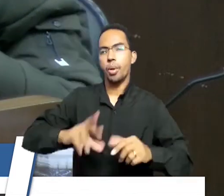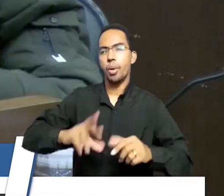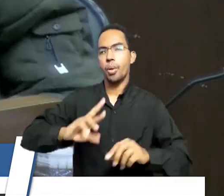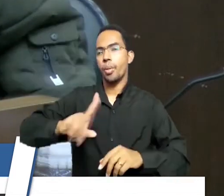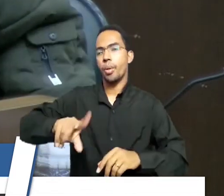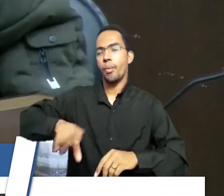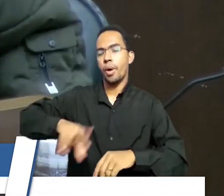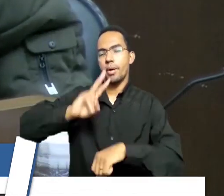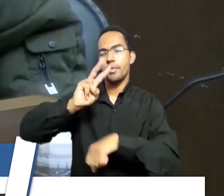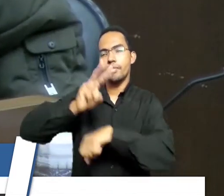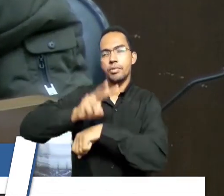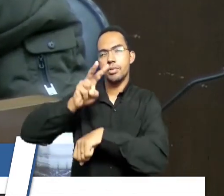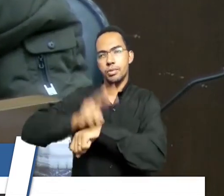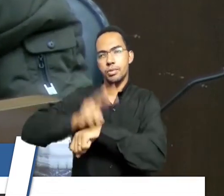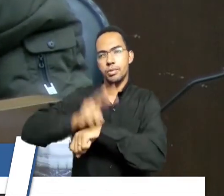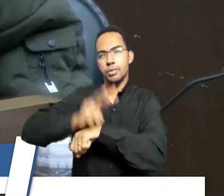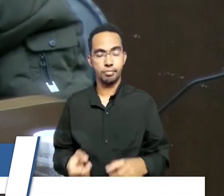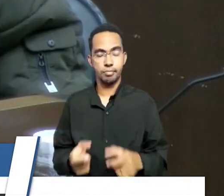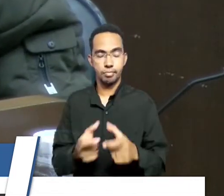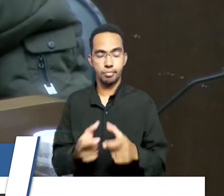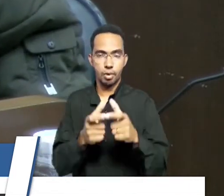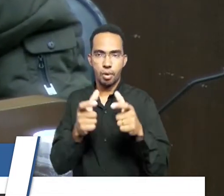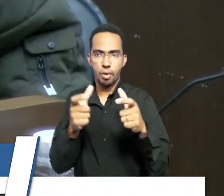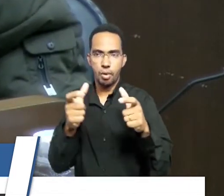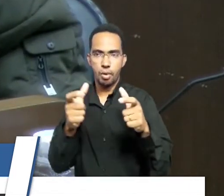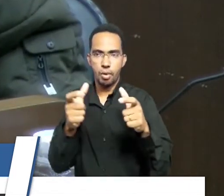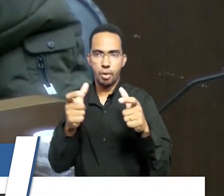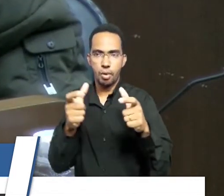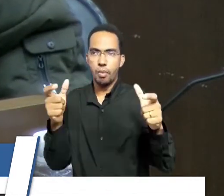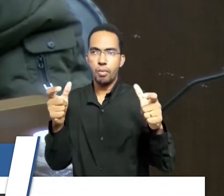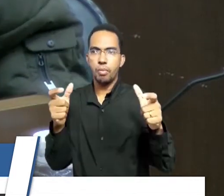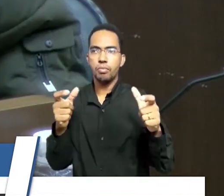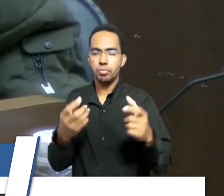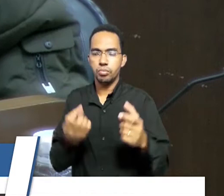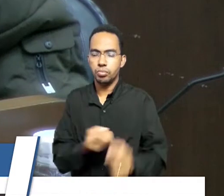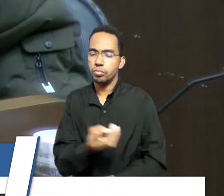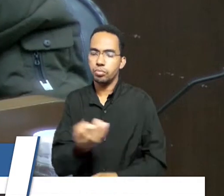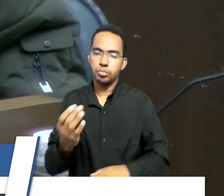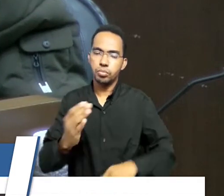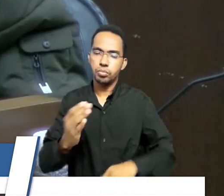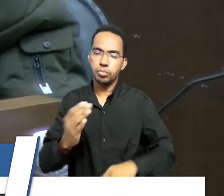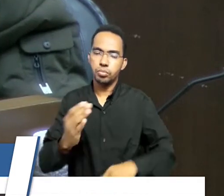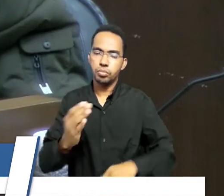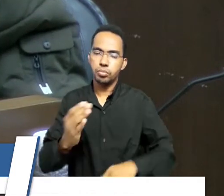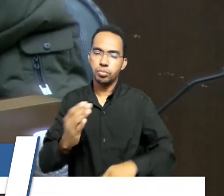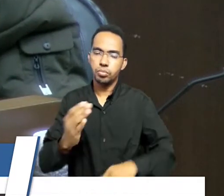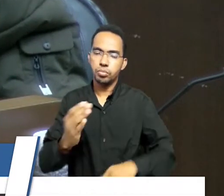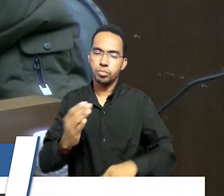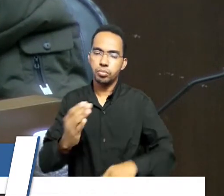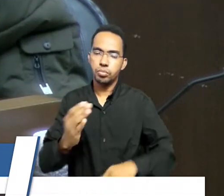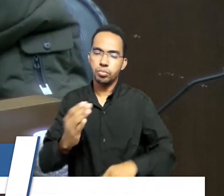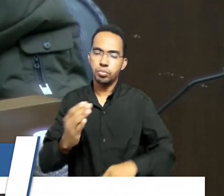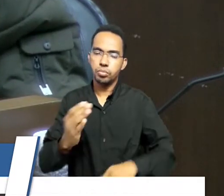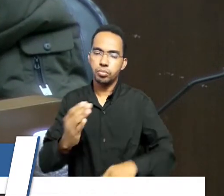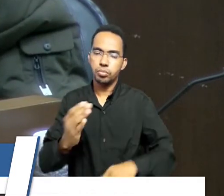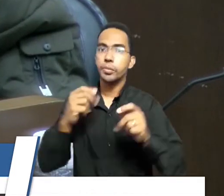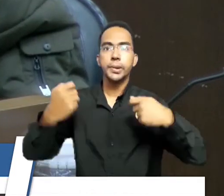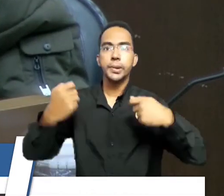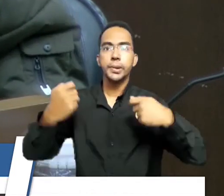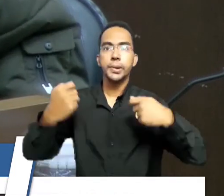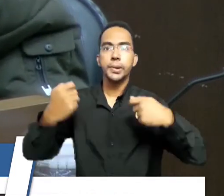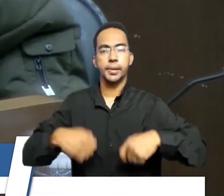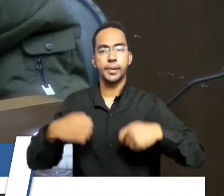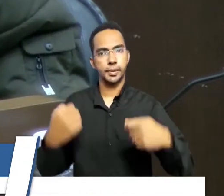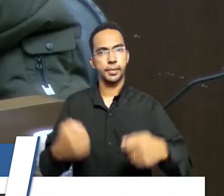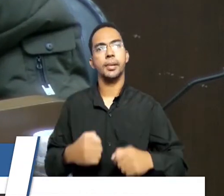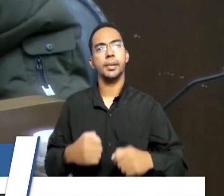o aumento do efetivo da Guarda Municipal é urgentemente necessário para que faça